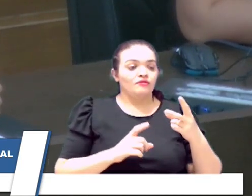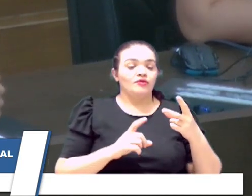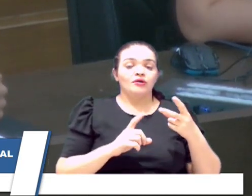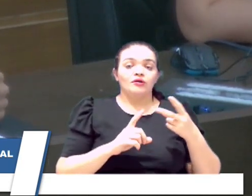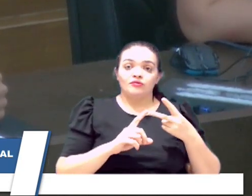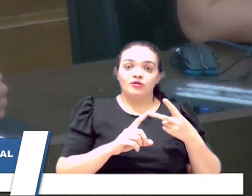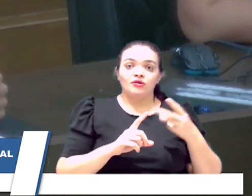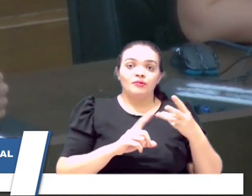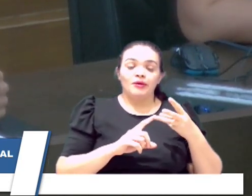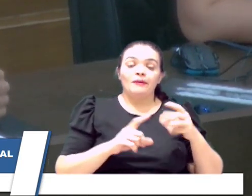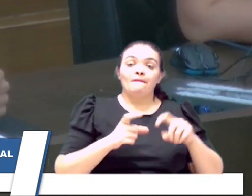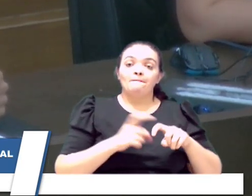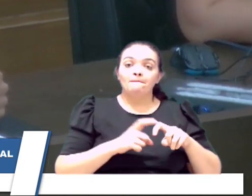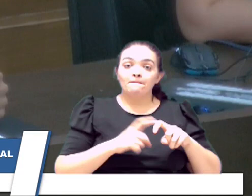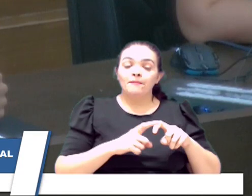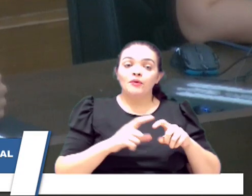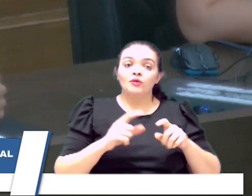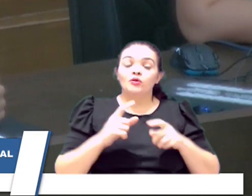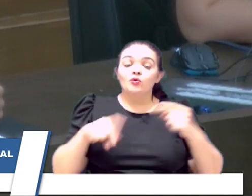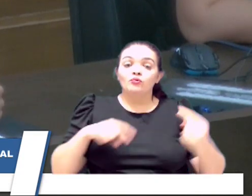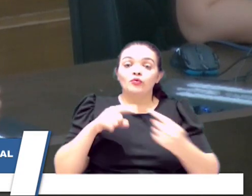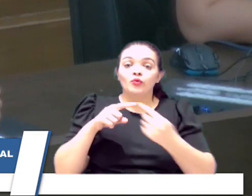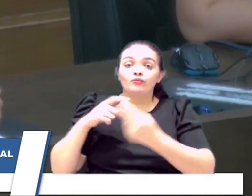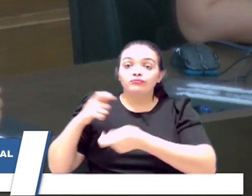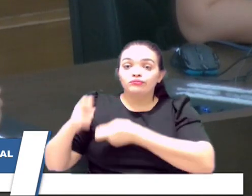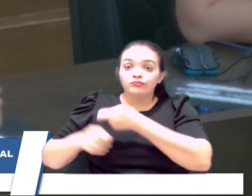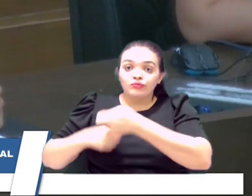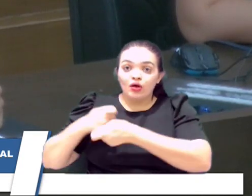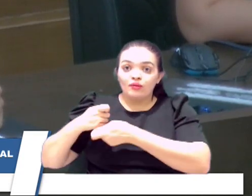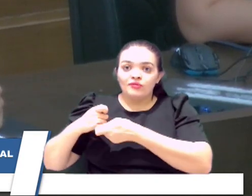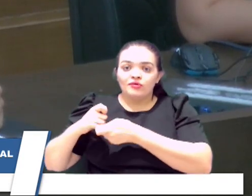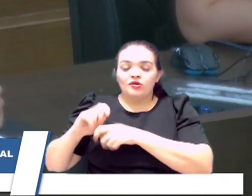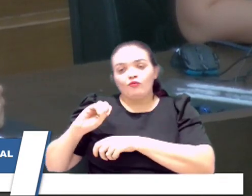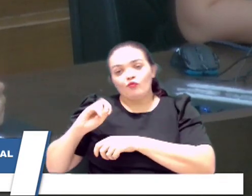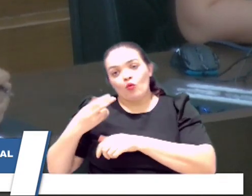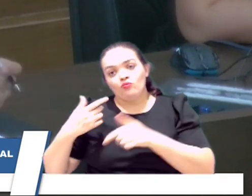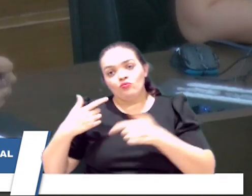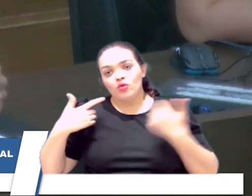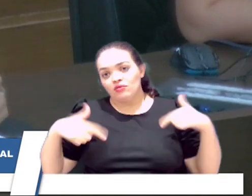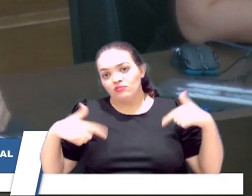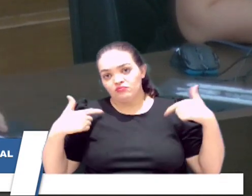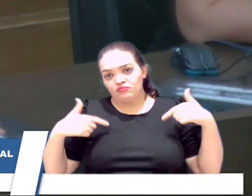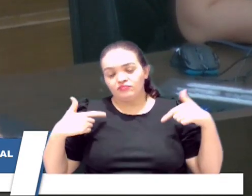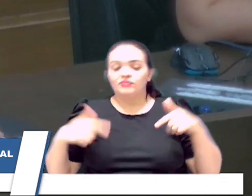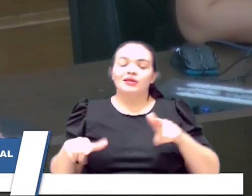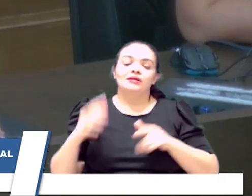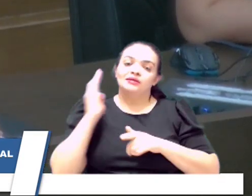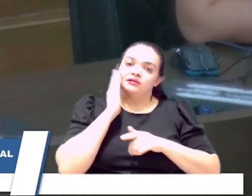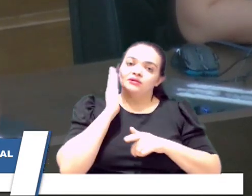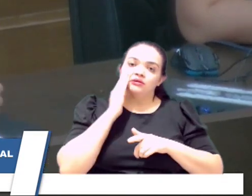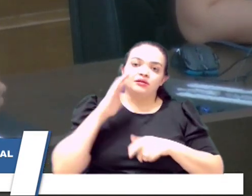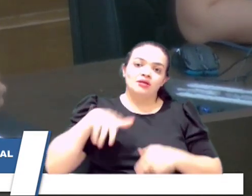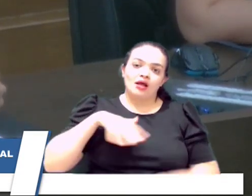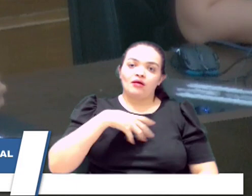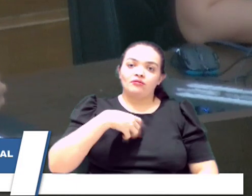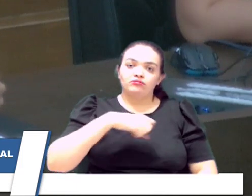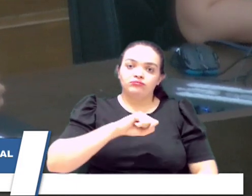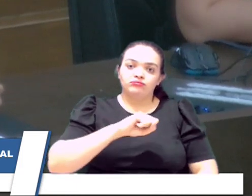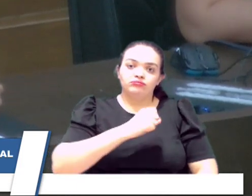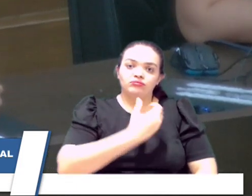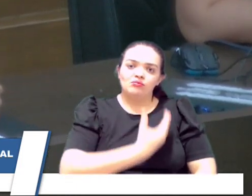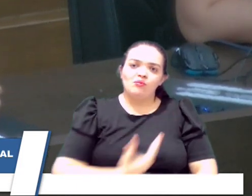da finalidade lucrativa e da finalidade recreacional. Né? Entendemos na Defensoria Pública que sequer faz